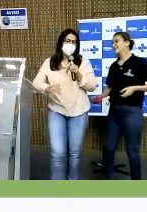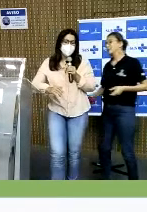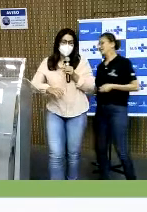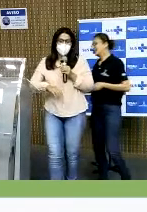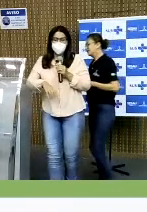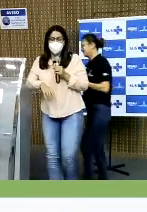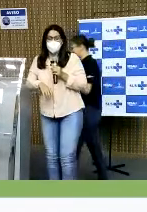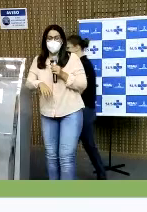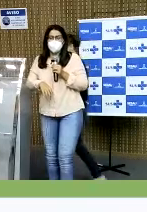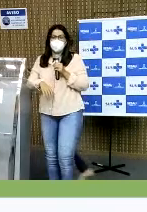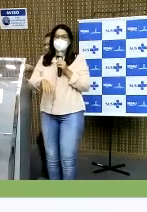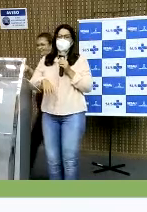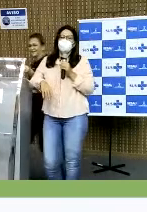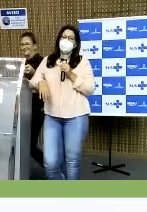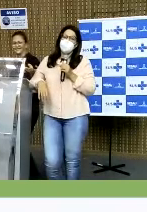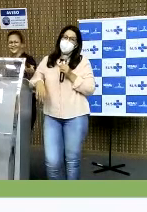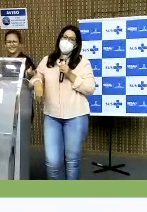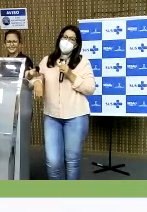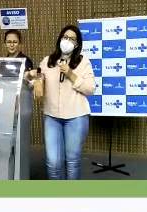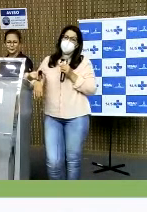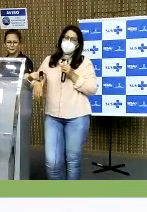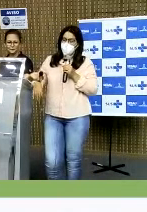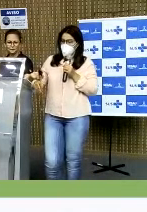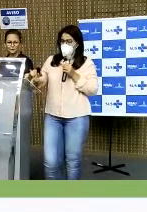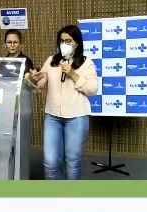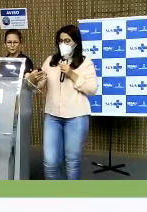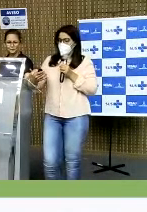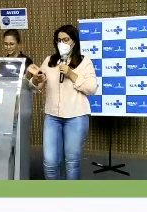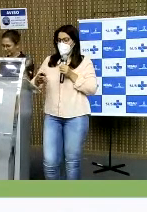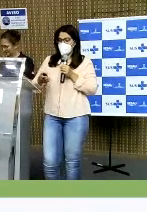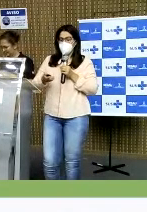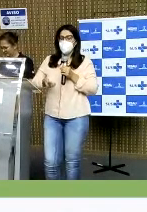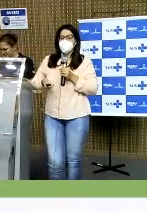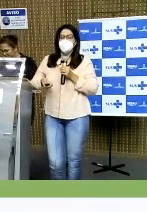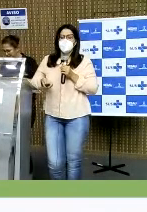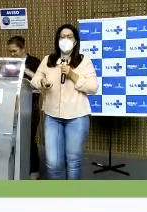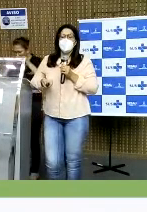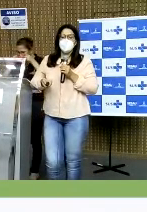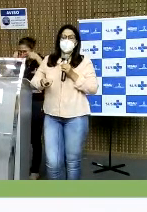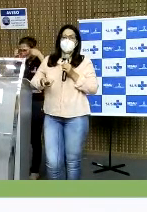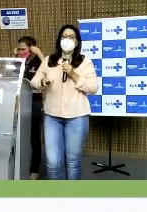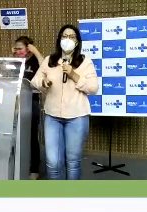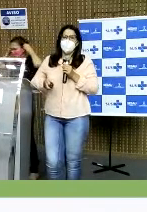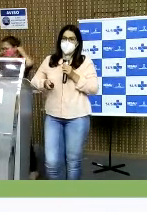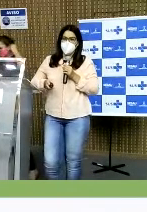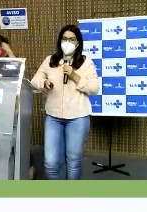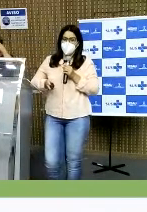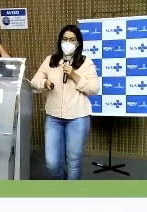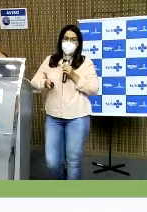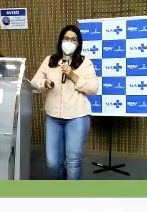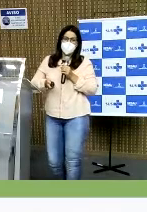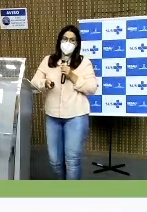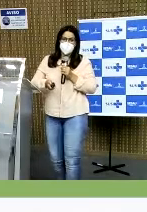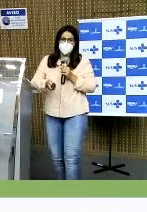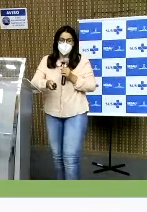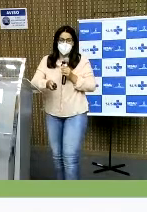Uhum. Boa tarde. Deixa eu me apresentar. Meu nome é Lívia, eu sou enfermeira da rede há 11 anos. E lá no Tarumã eu estou há 10 anos. Eu vou